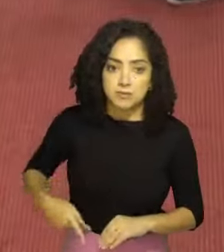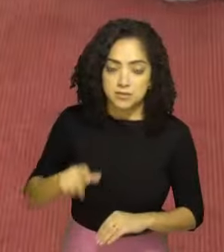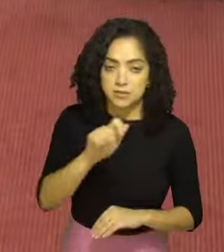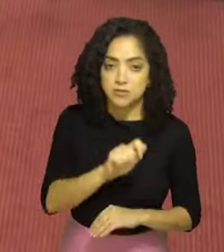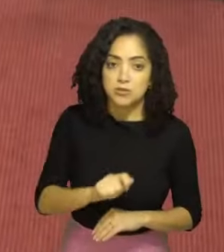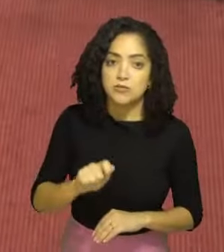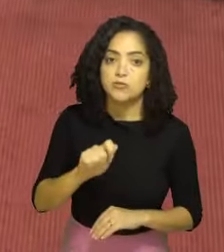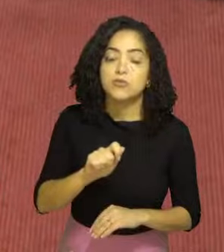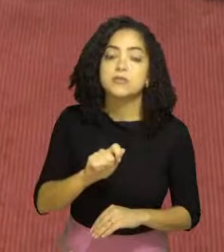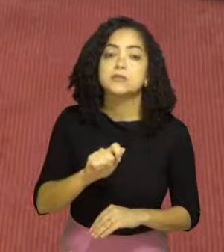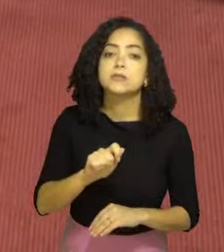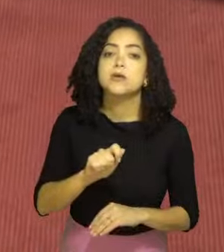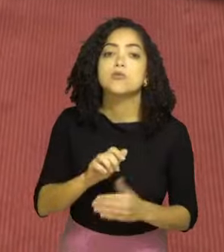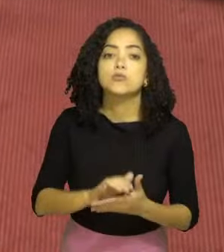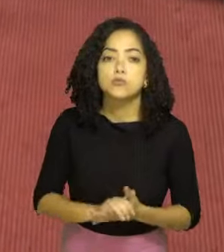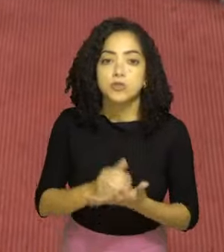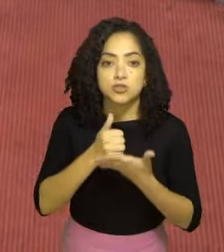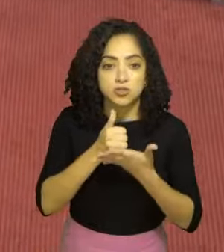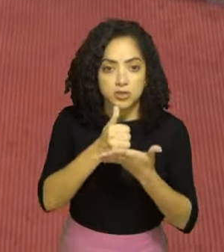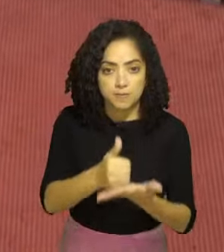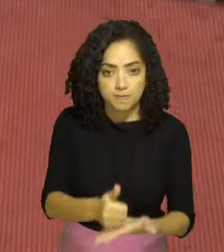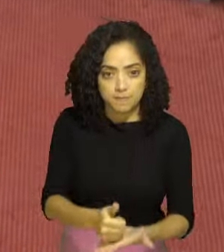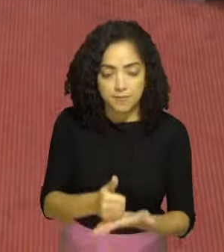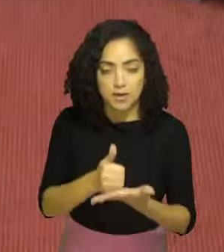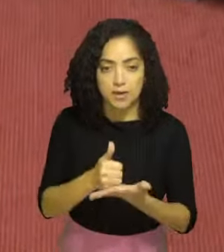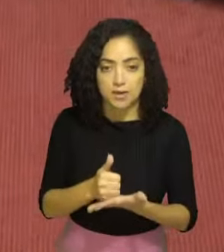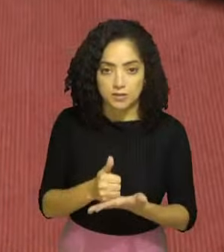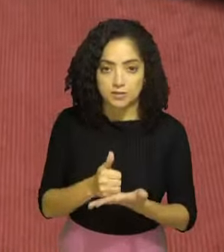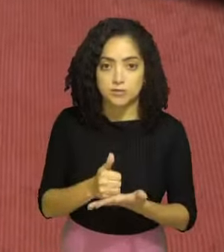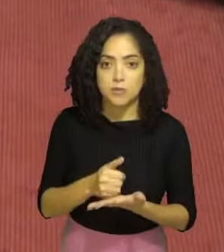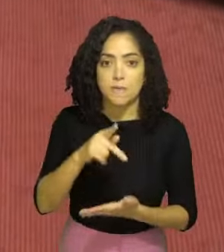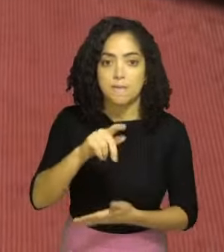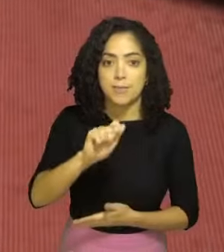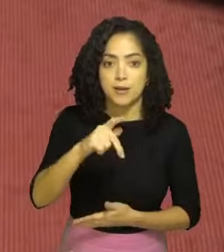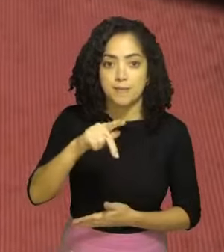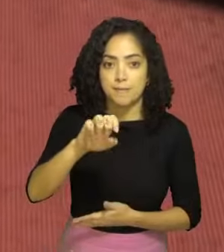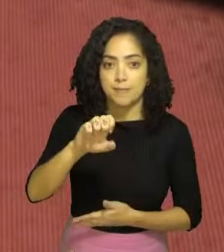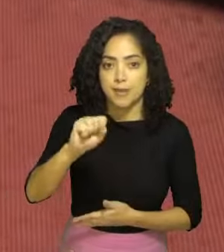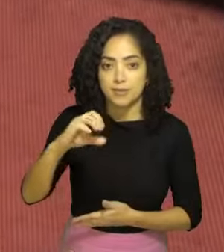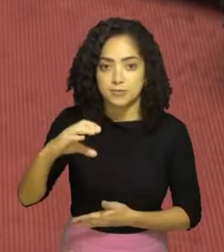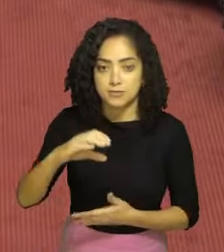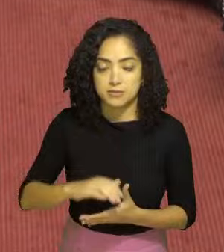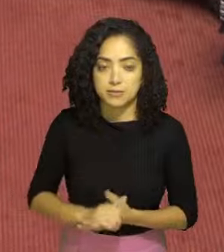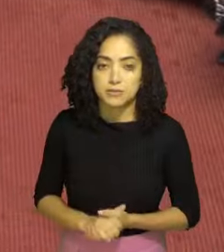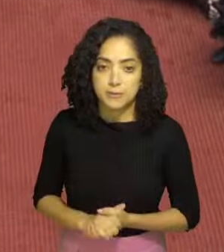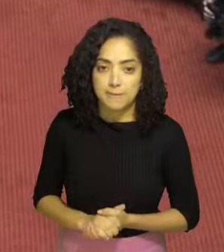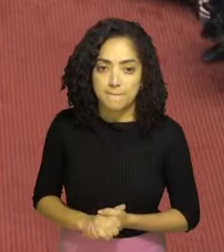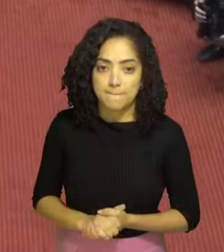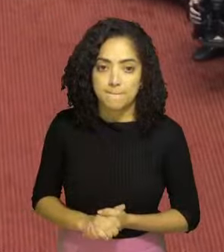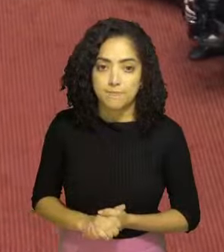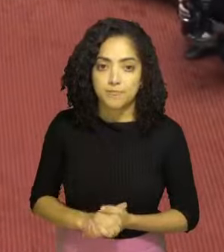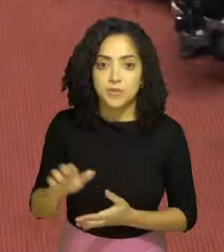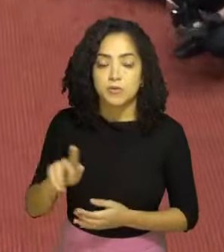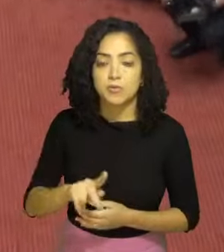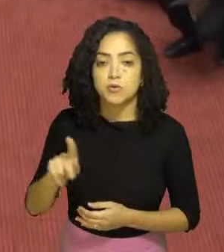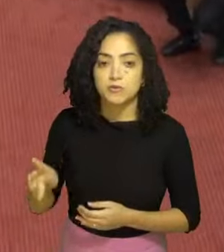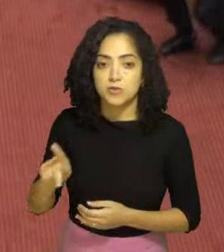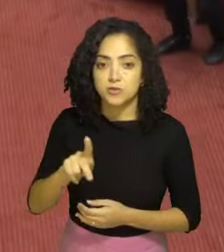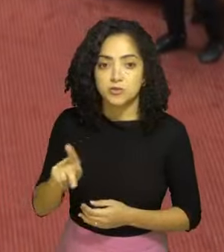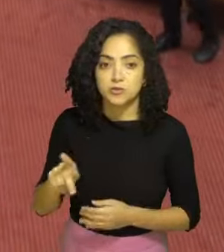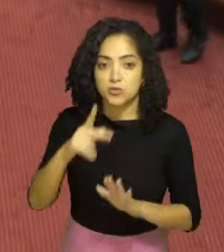à Pesquisa e Inovação de Santa Catarina, FAPESC, Fábio Wagner Pinto, professora do Programa